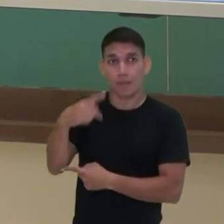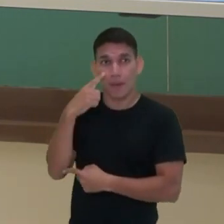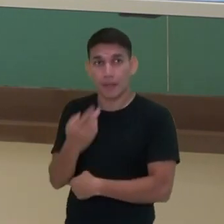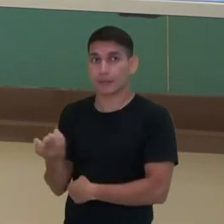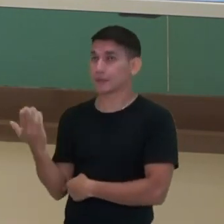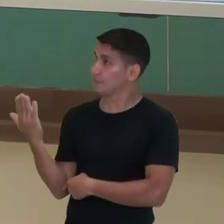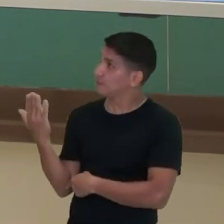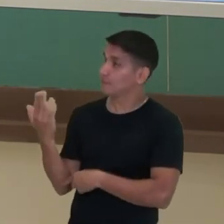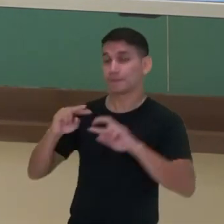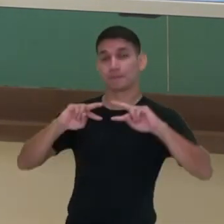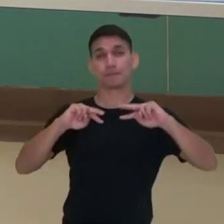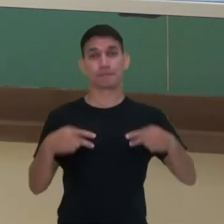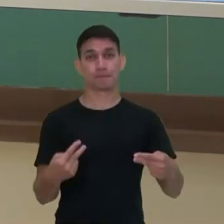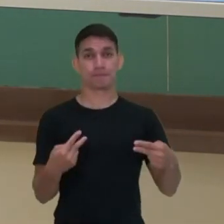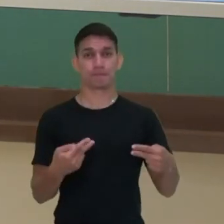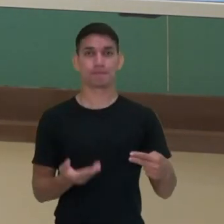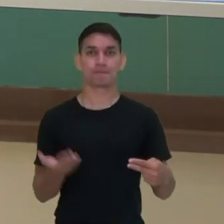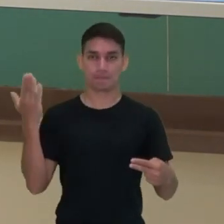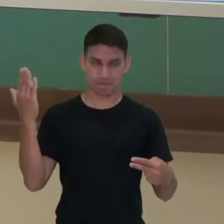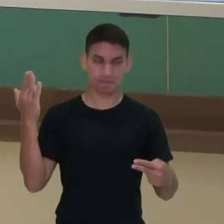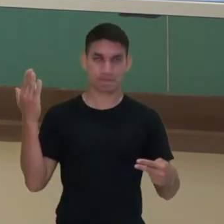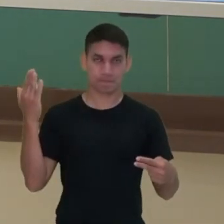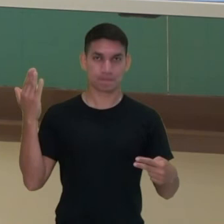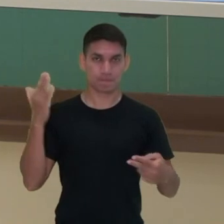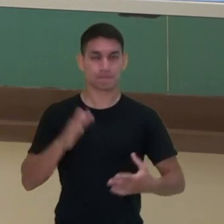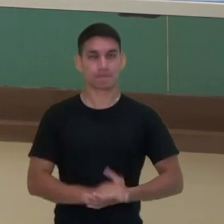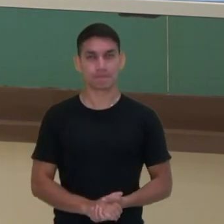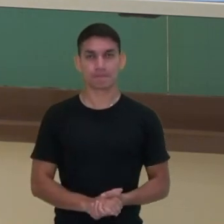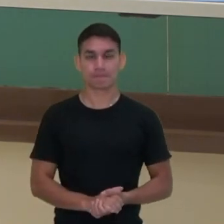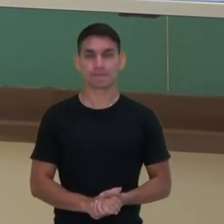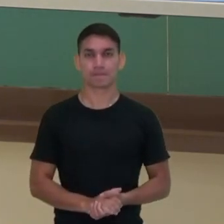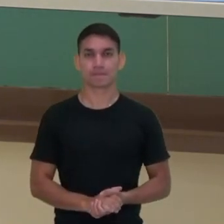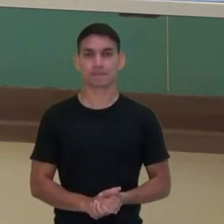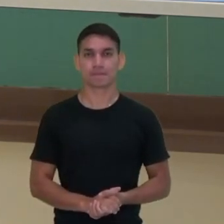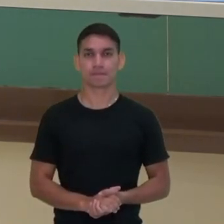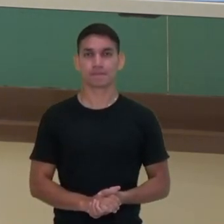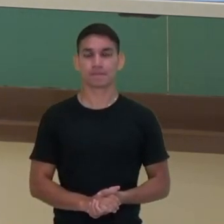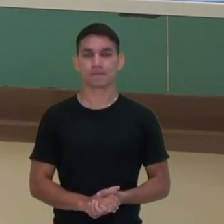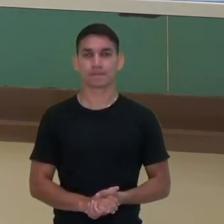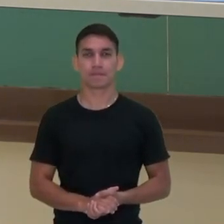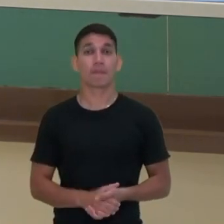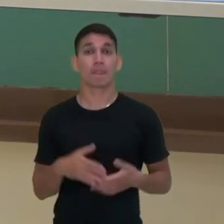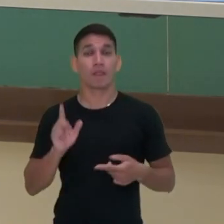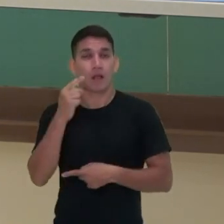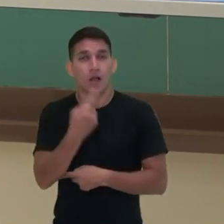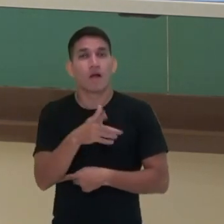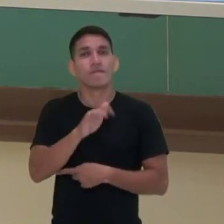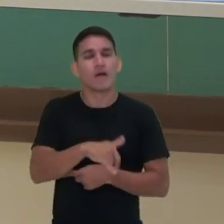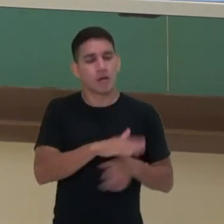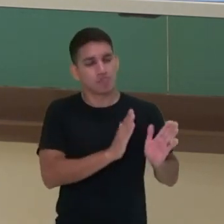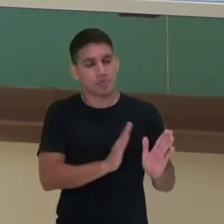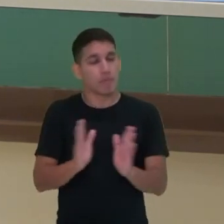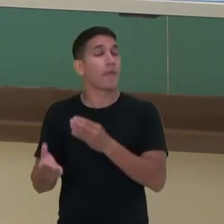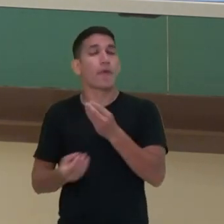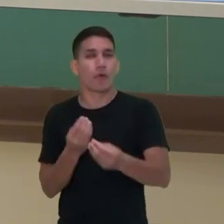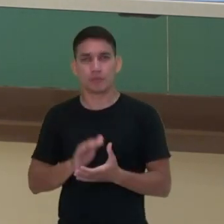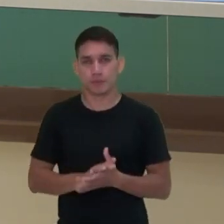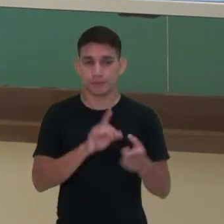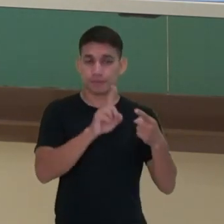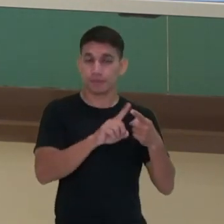BioRender através deste site, né, biorender.com, e vamos ao passo a passo.